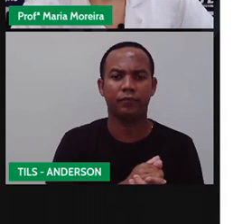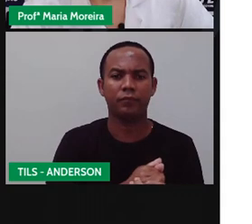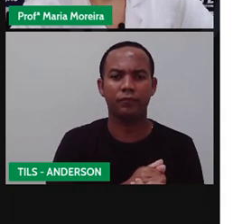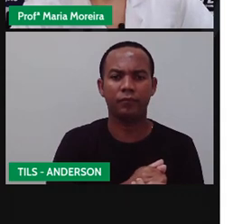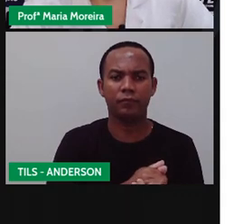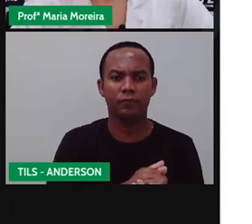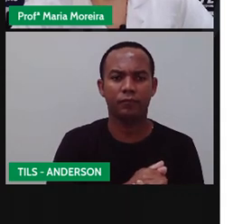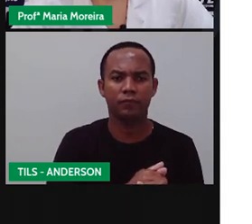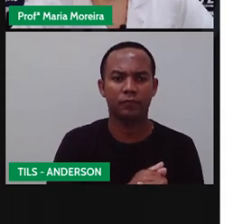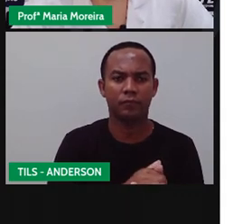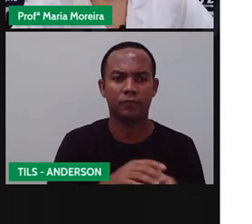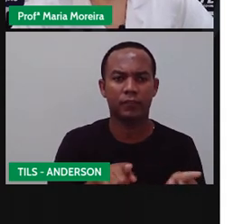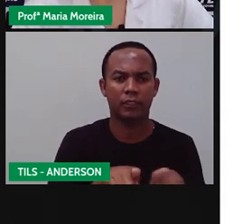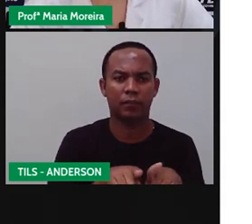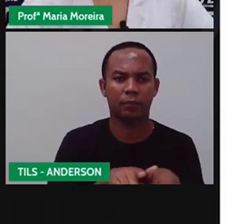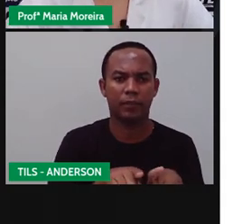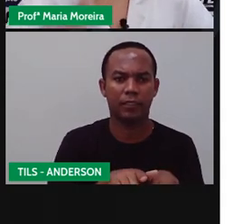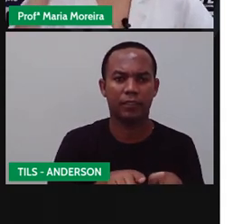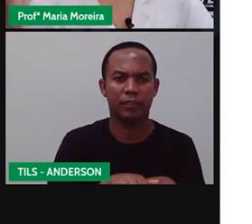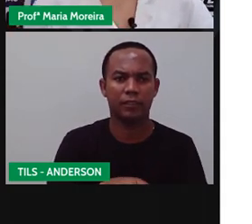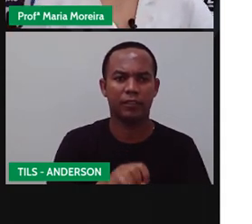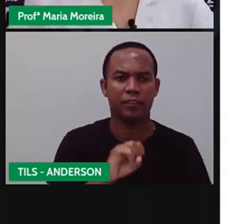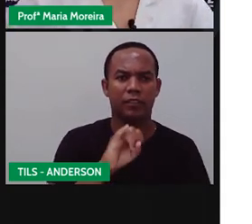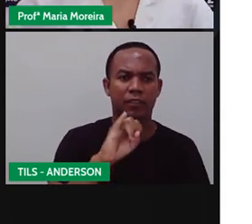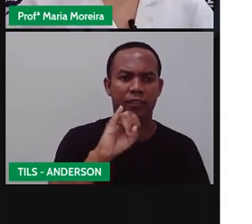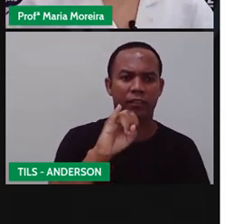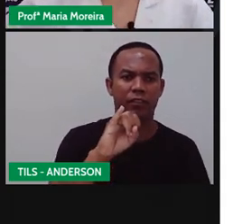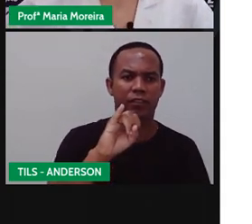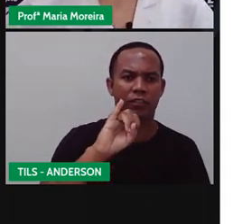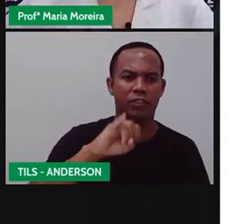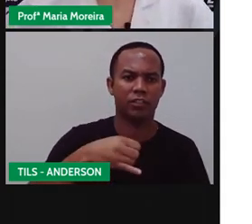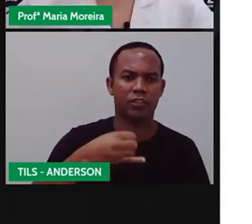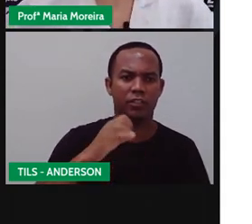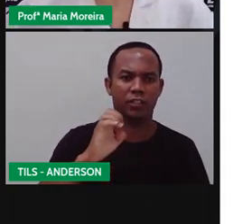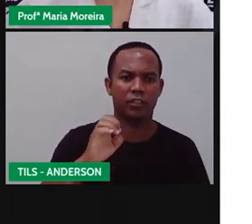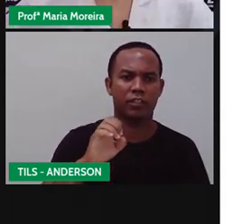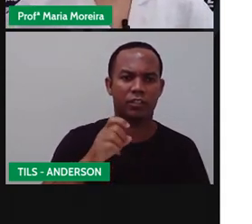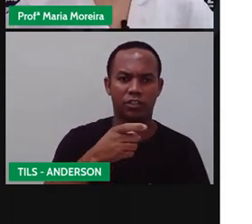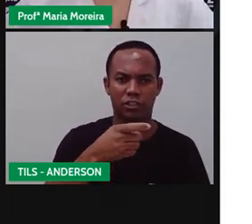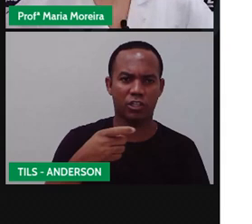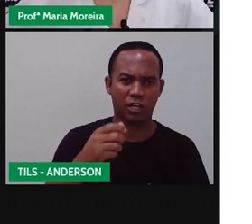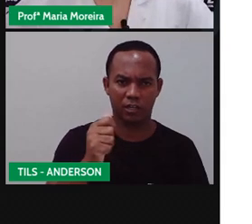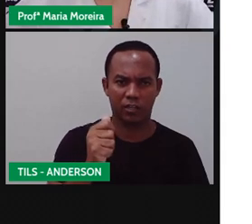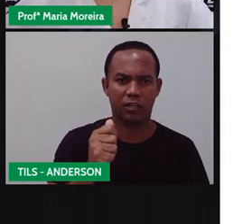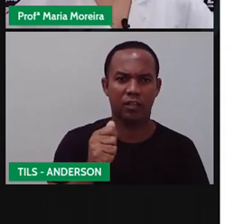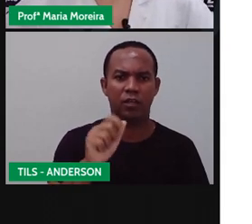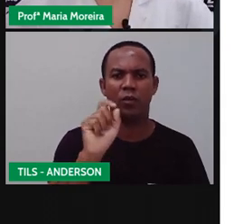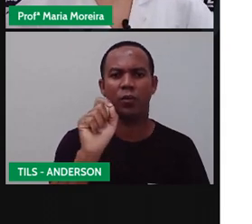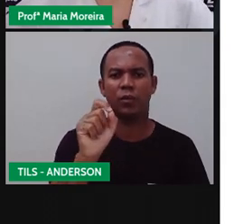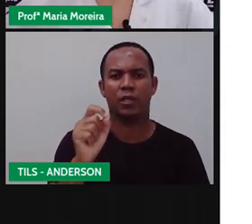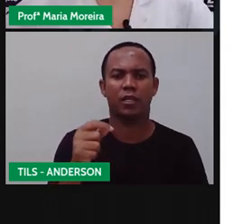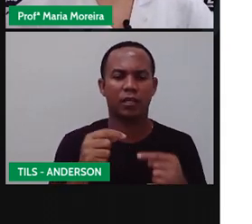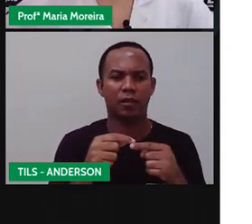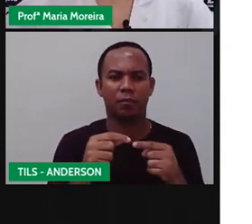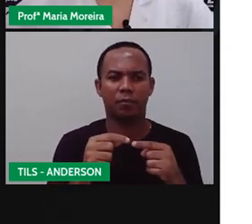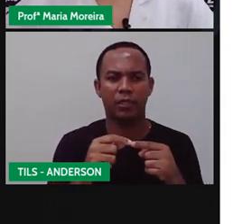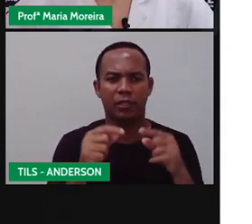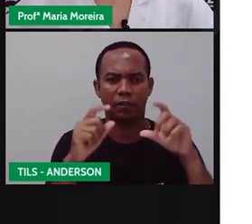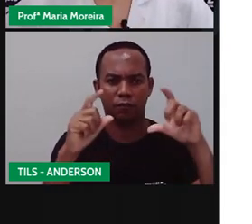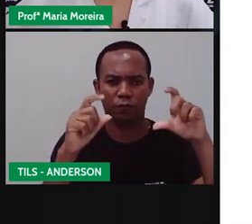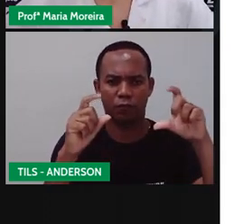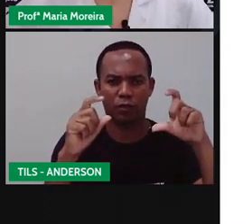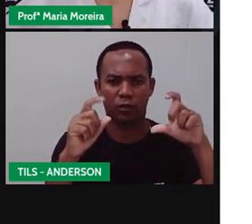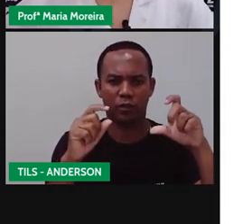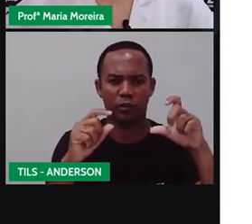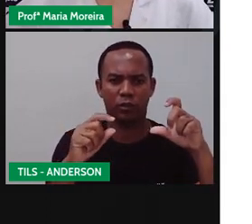Bom, vamos falar agora sobre essas manifestações culturais aí. Iejexá. Né, tem a foto aí,